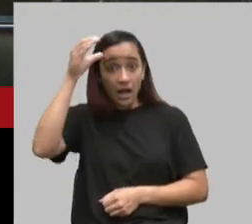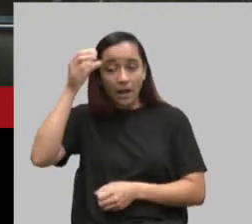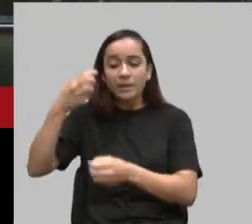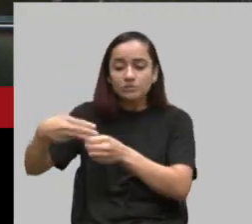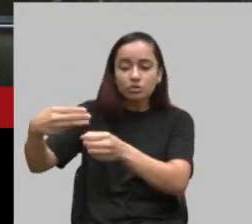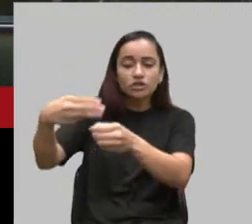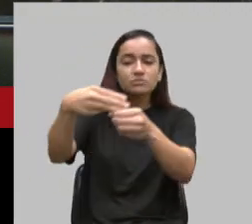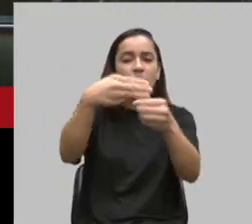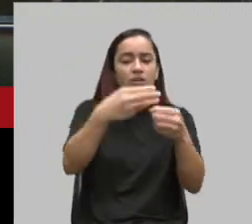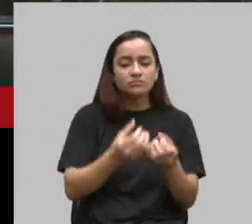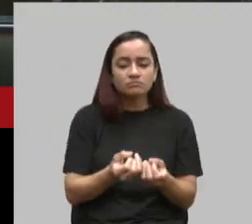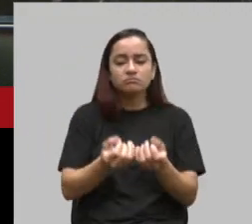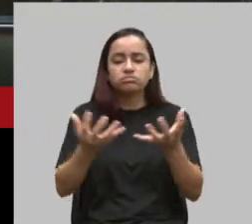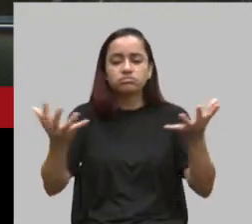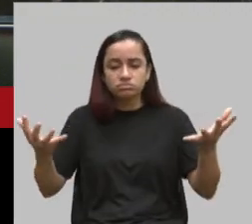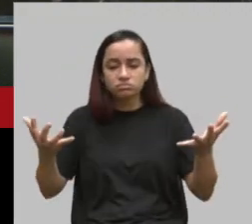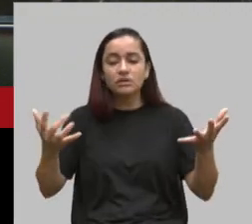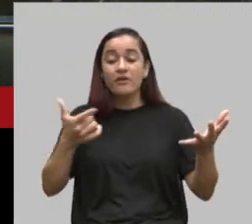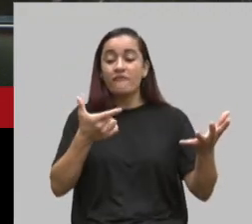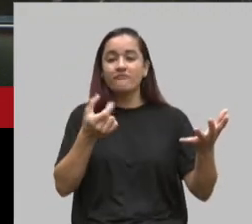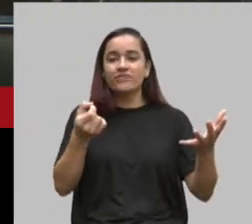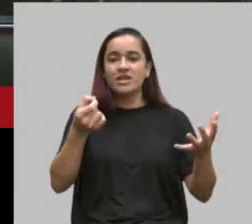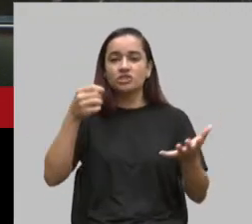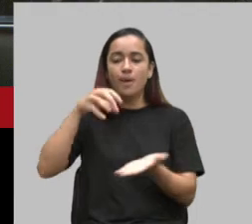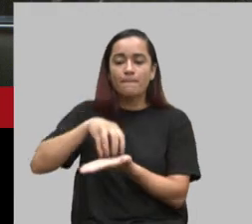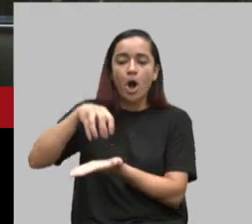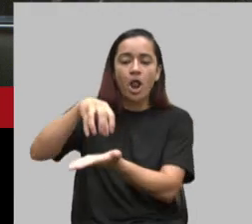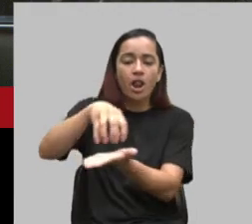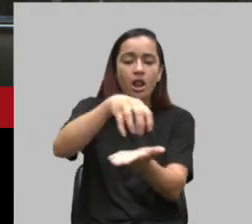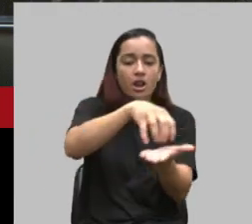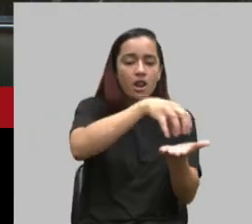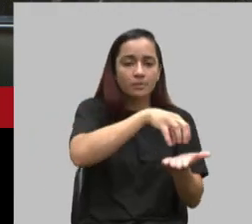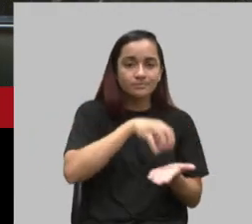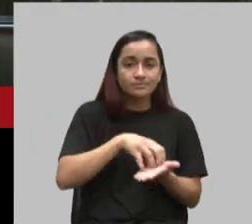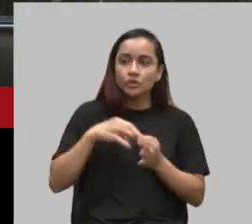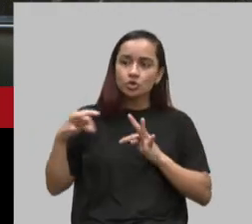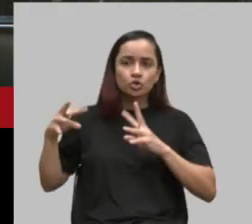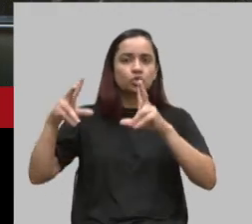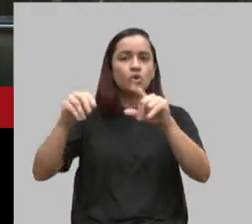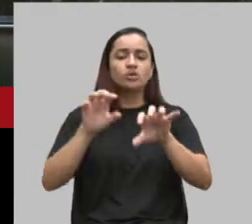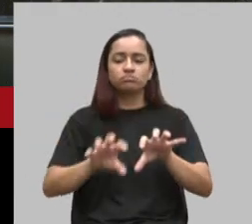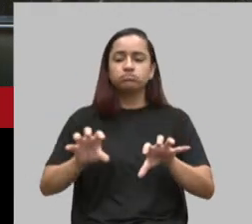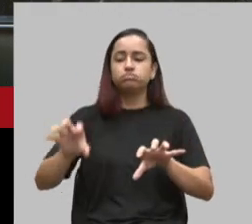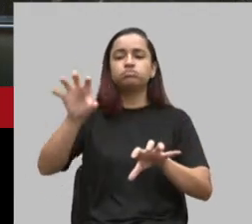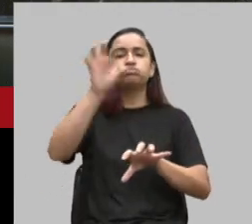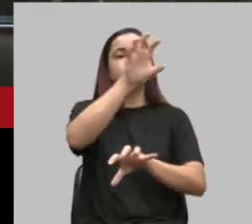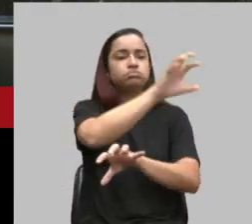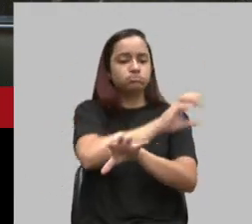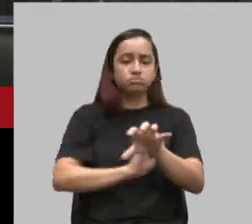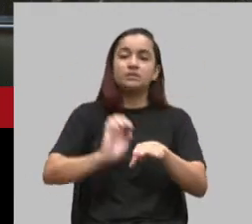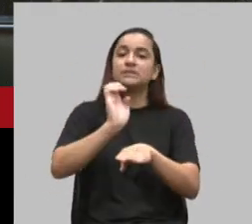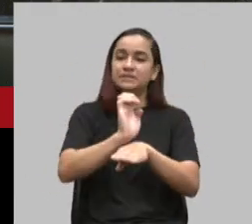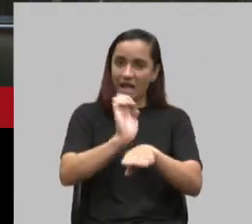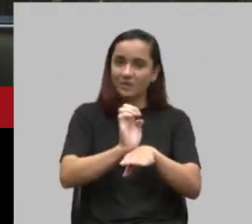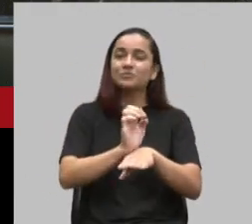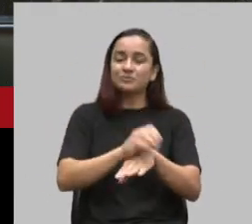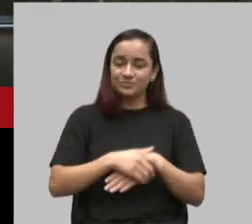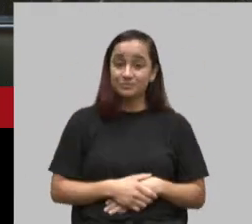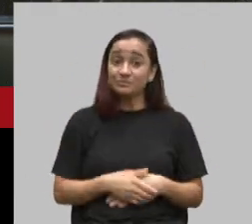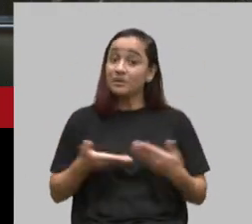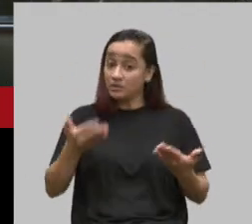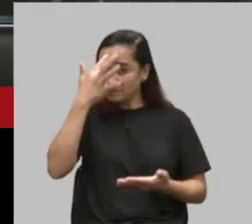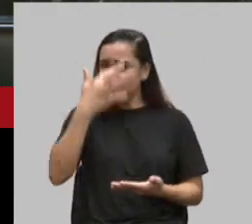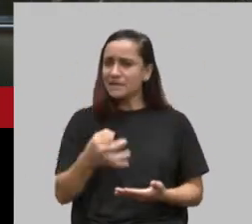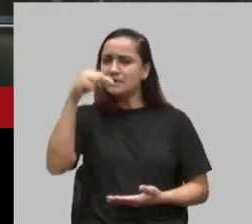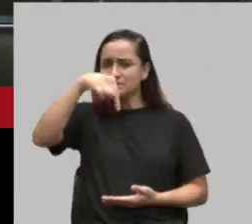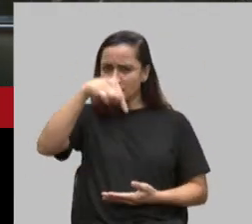por 20 polos regionais abarcando todas as regiões do nosso Estado certamente daqui sairão lideranças